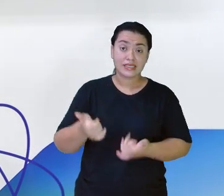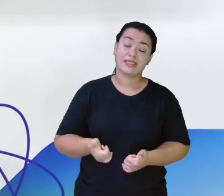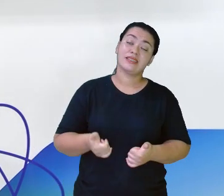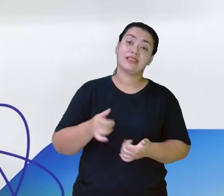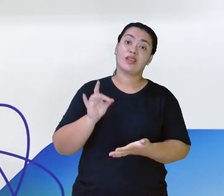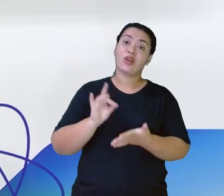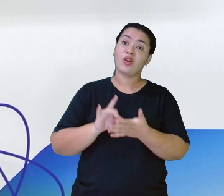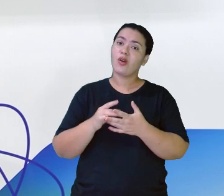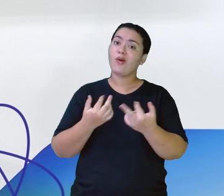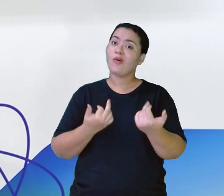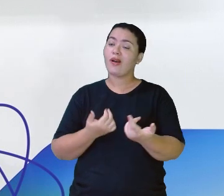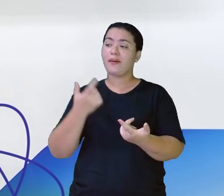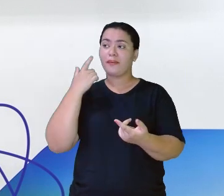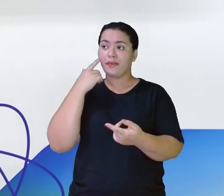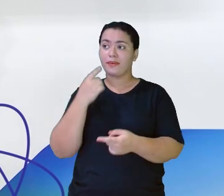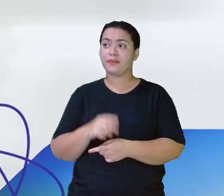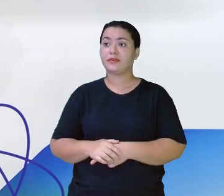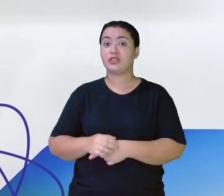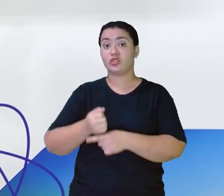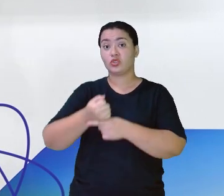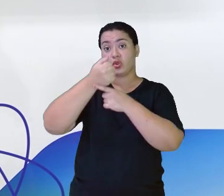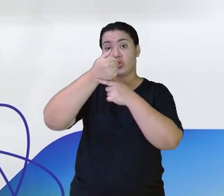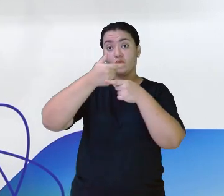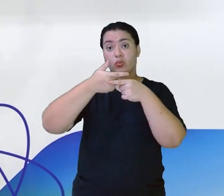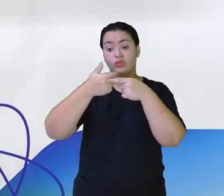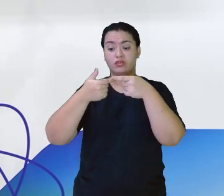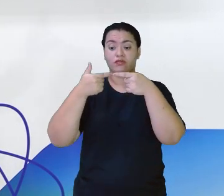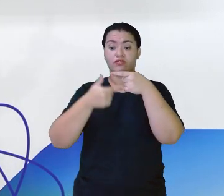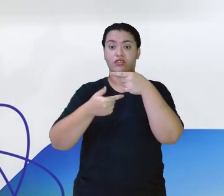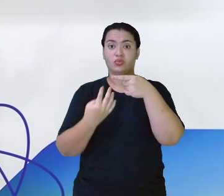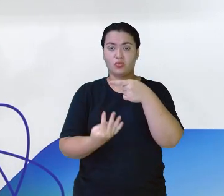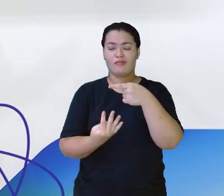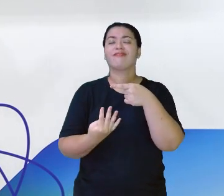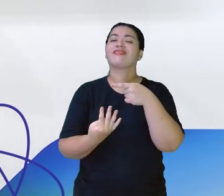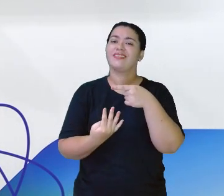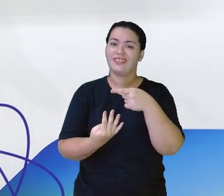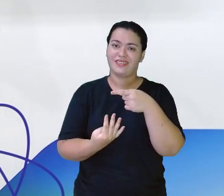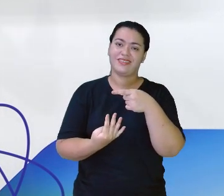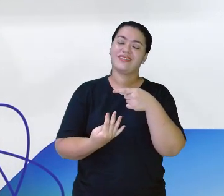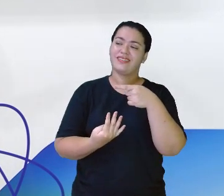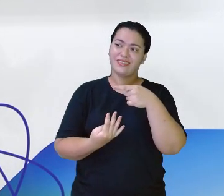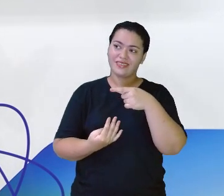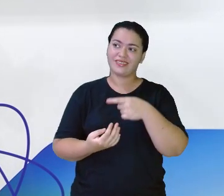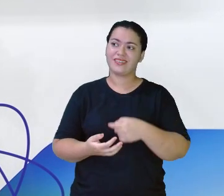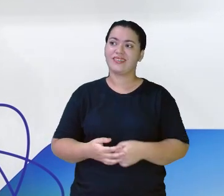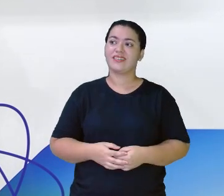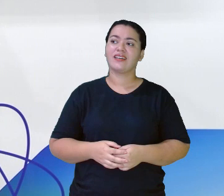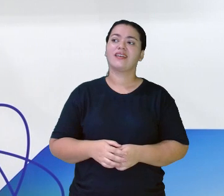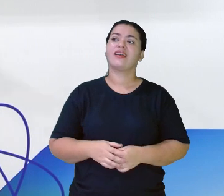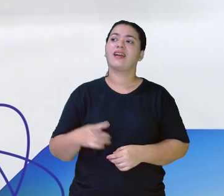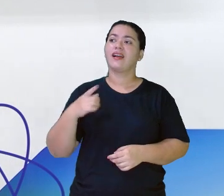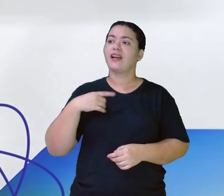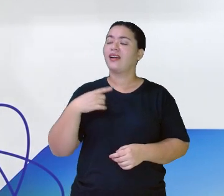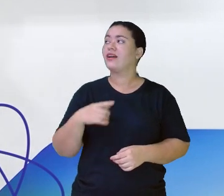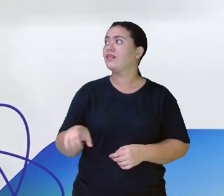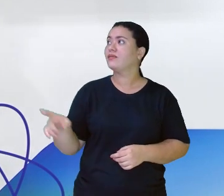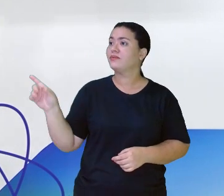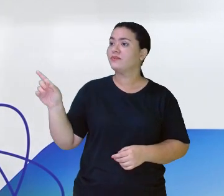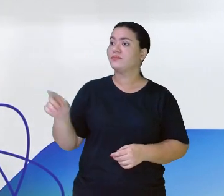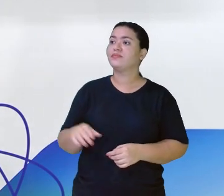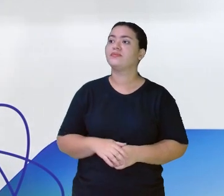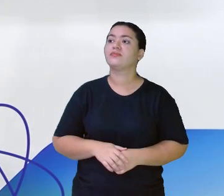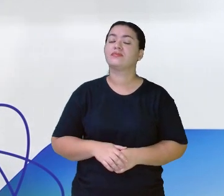estavam pensando assim, minha gente. Olha lá, saiu esse resultado. Pode não ter saído junto, mas saiu. Olha